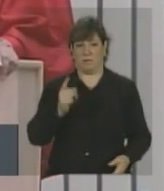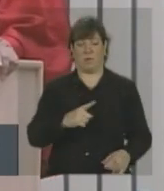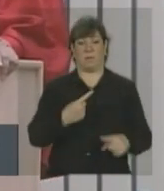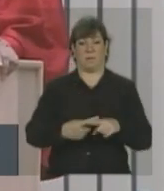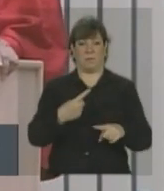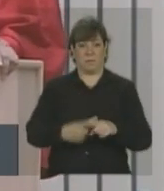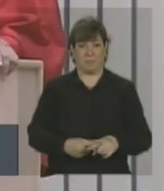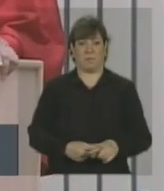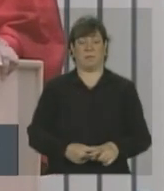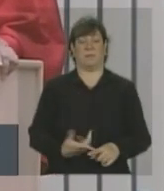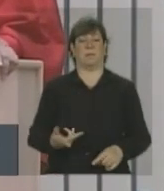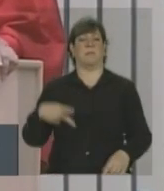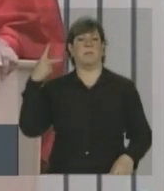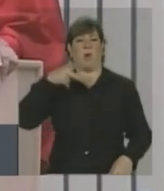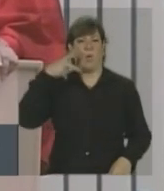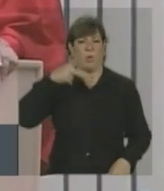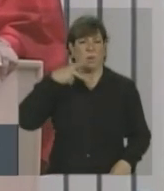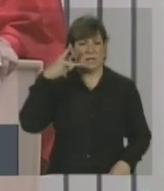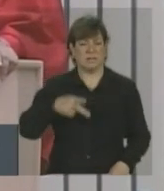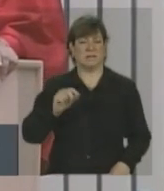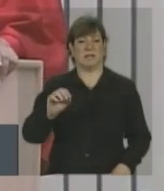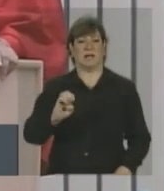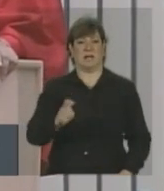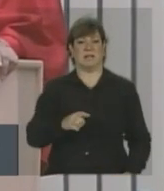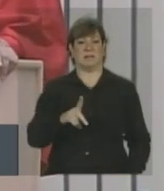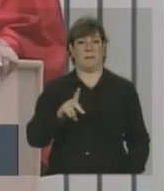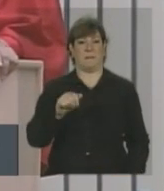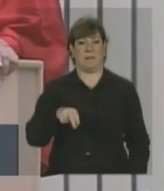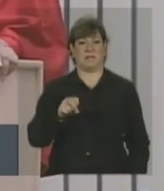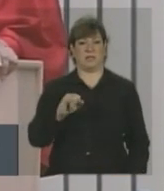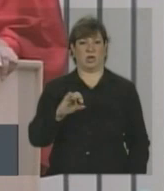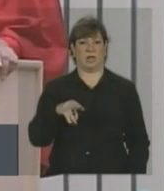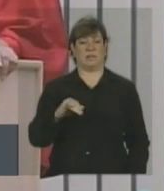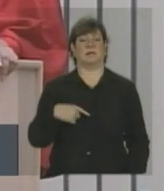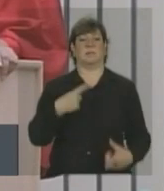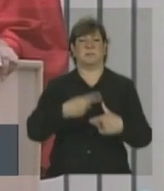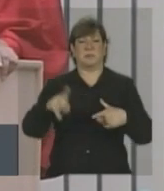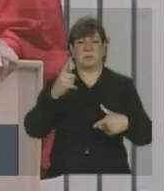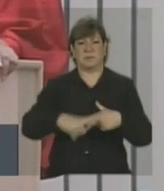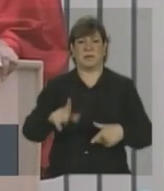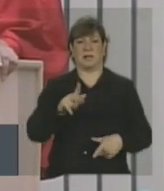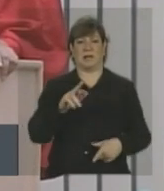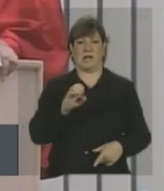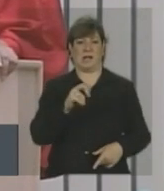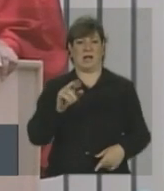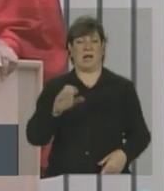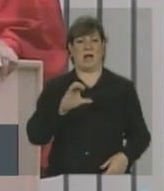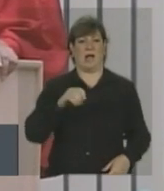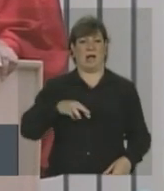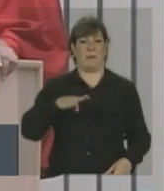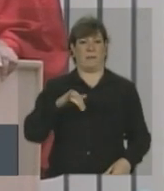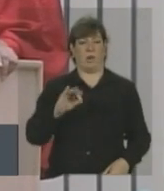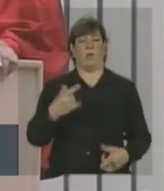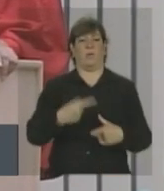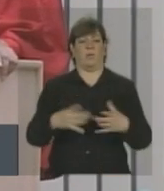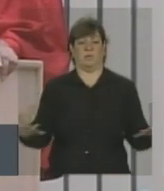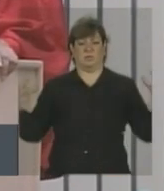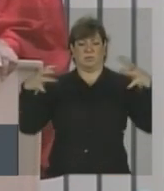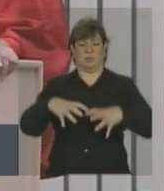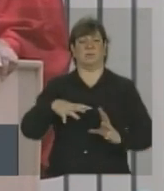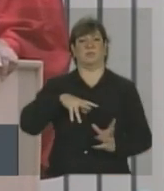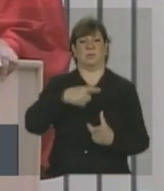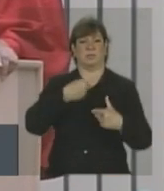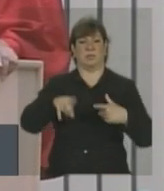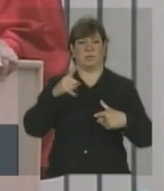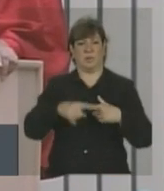meio de políticas expansionistas, quem seja uma guerra cambial introduz no mundo novas e perversas formas